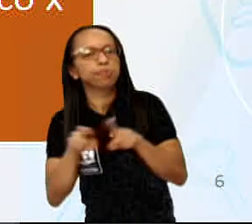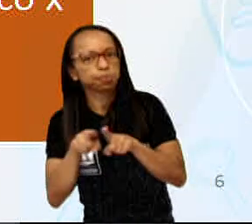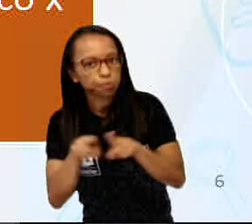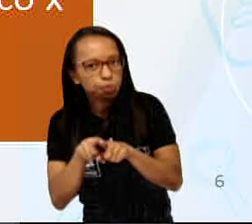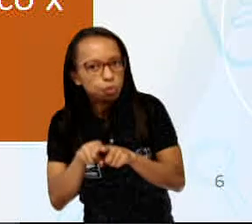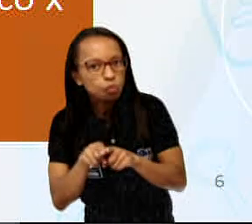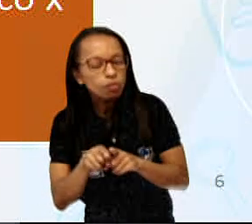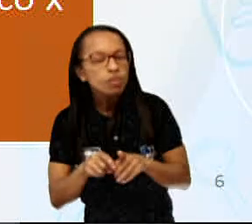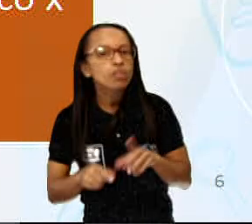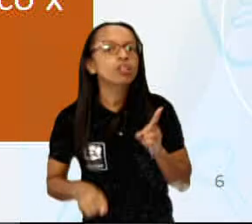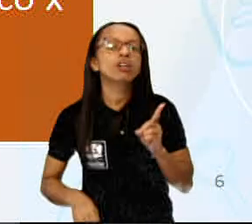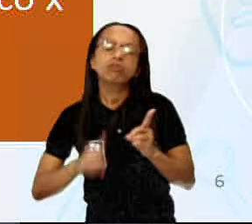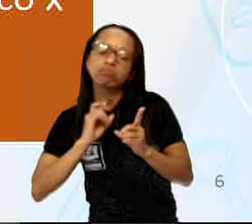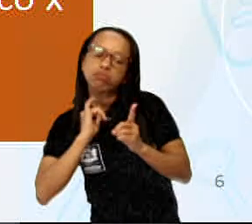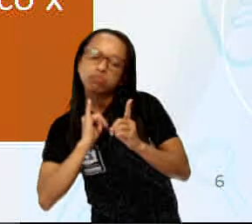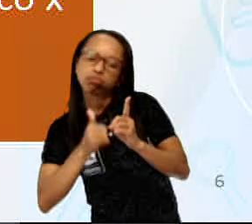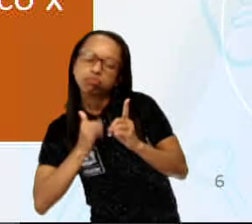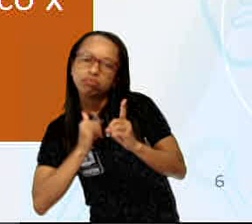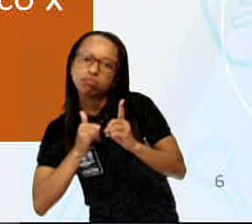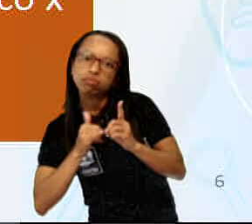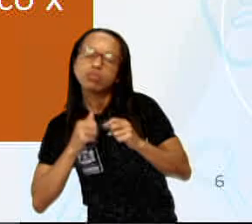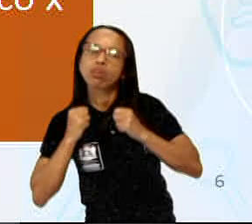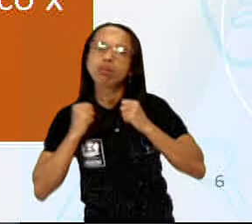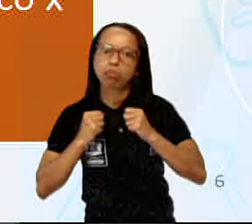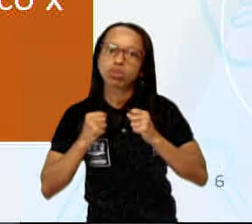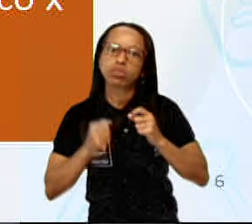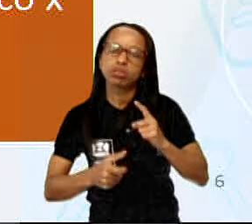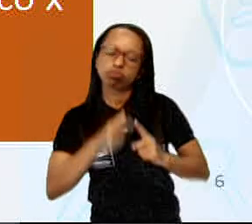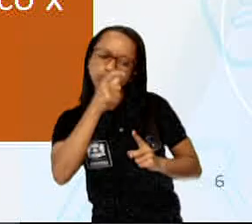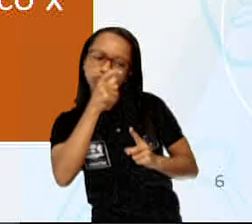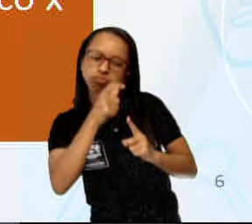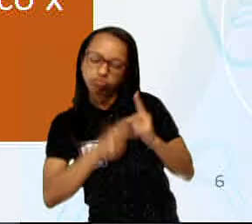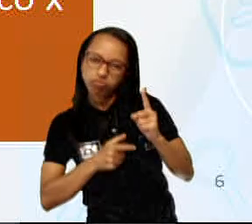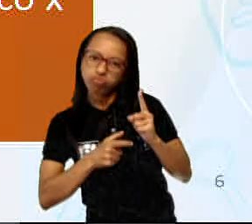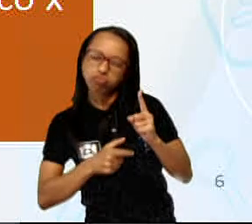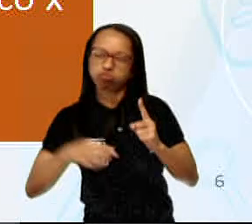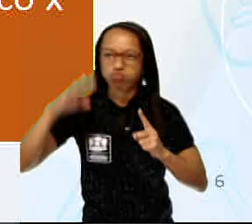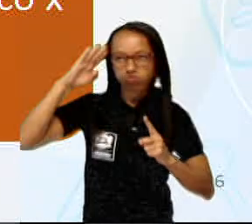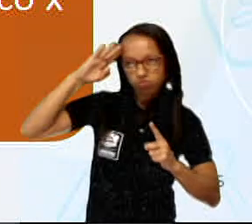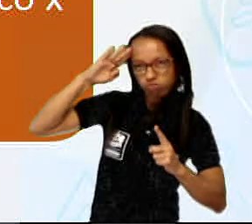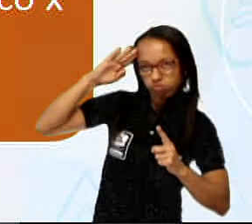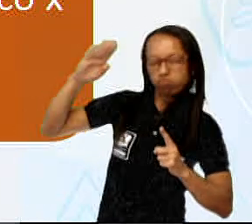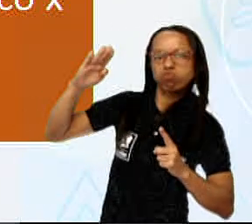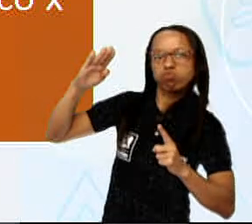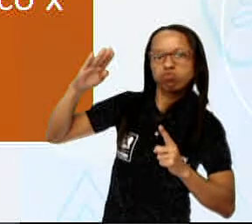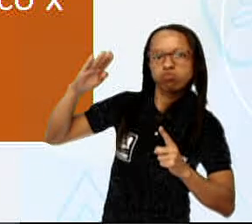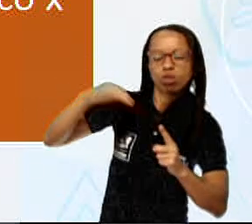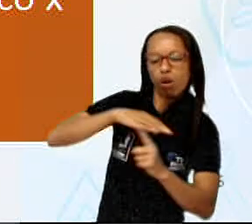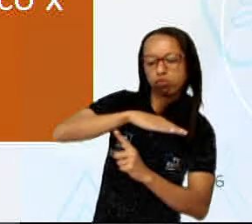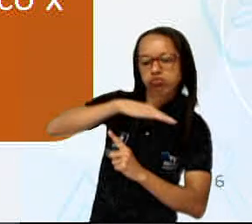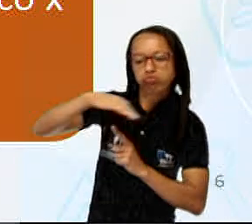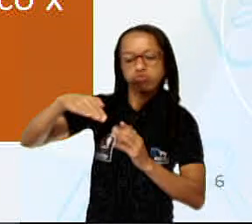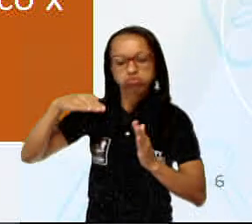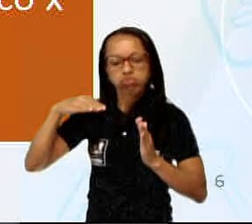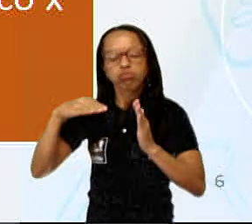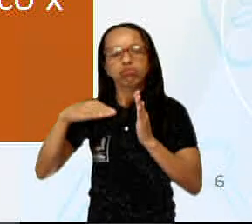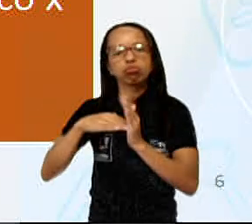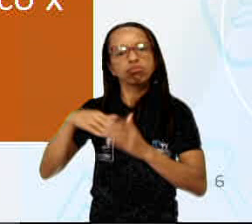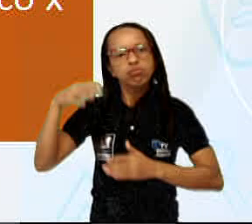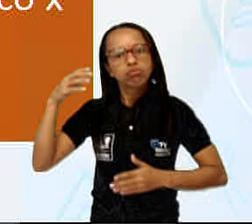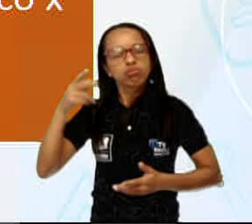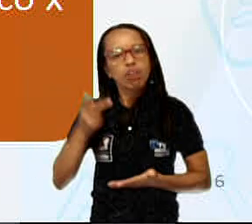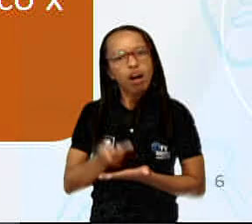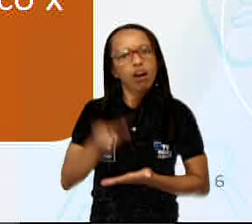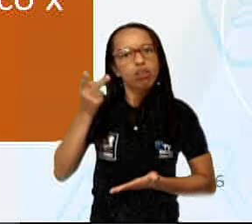narrador, ele pode ser personagem, quando ele for o foco da narrativa, quando tudo acontecer ao redor dele, ou ele